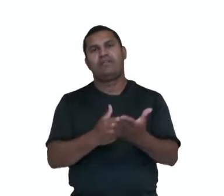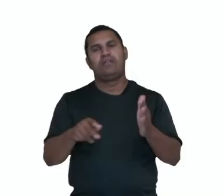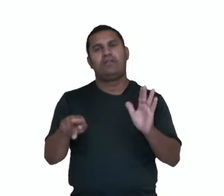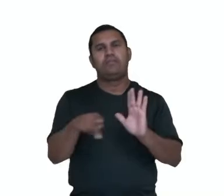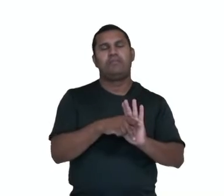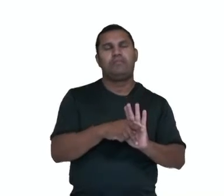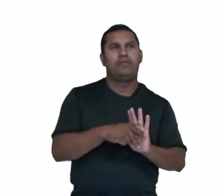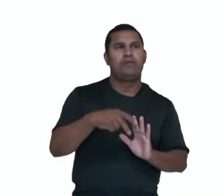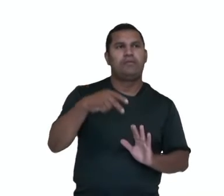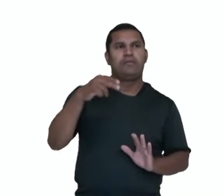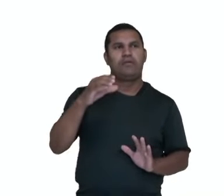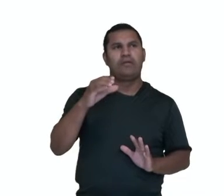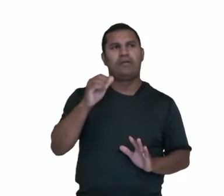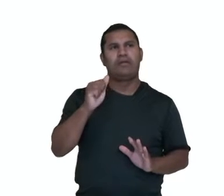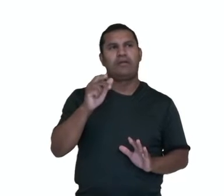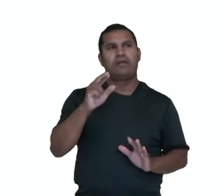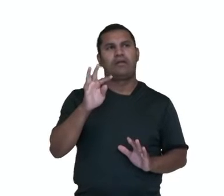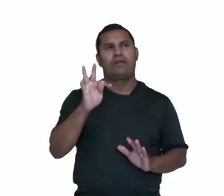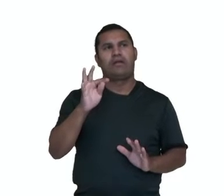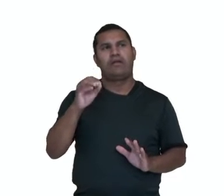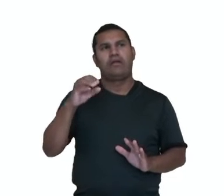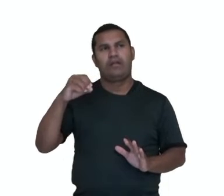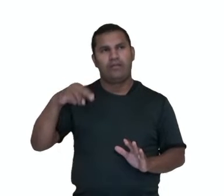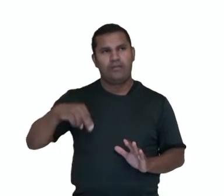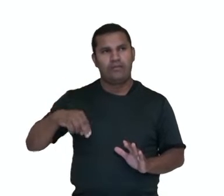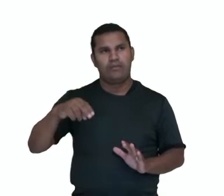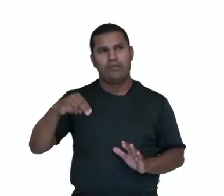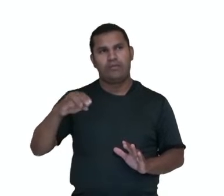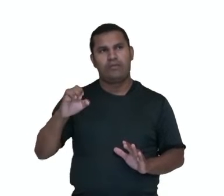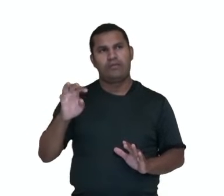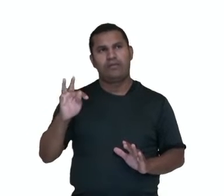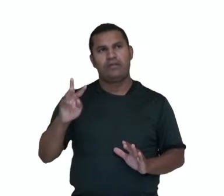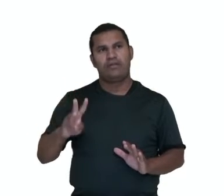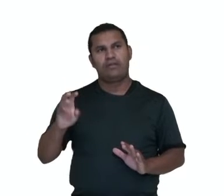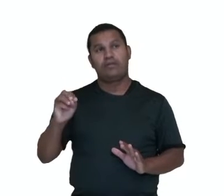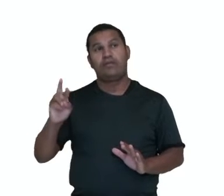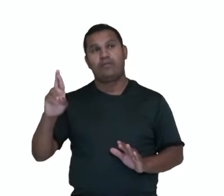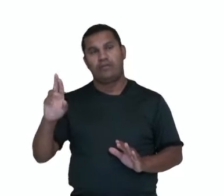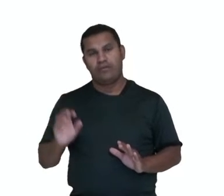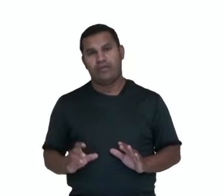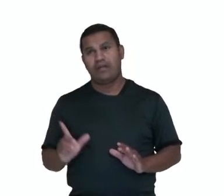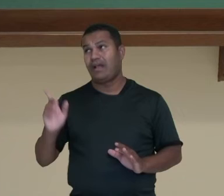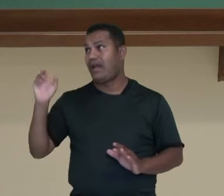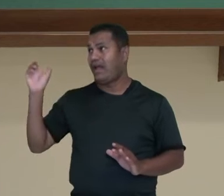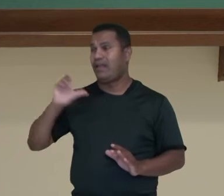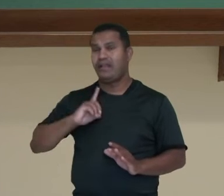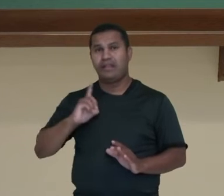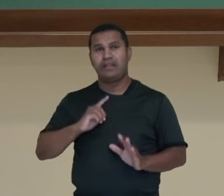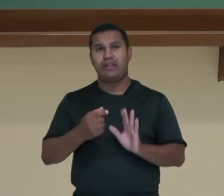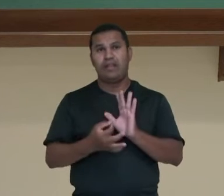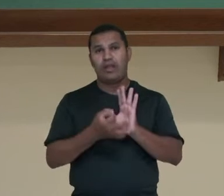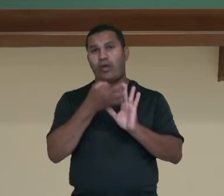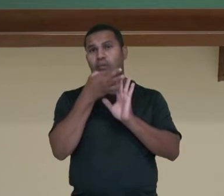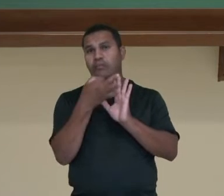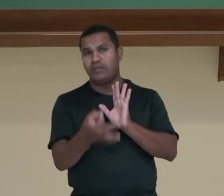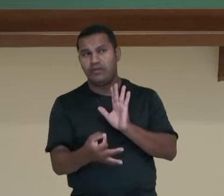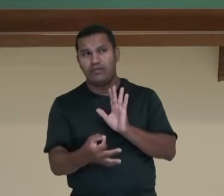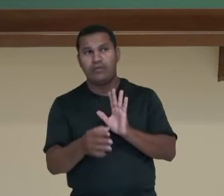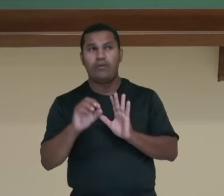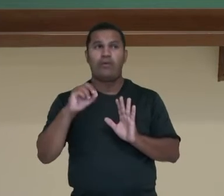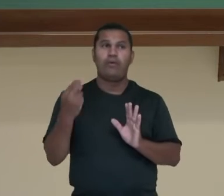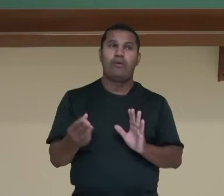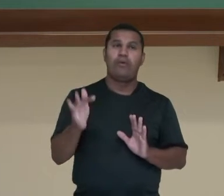brasileira. Nesse trecho temos descrição da obra ou opinião do resenhista. Explique. Aqui a gente tem fato ou opinião,